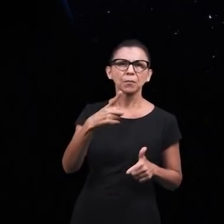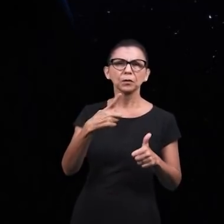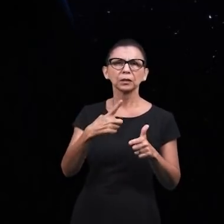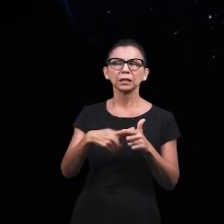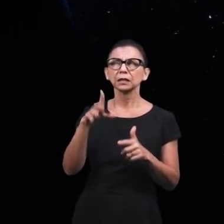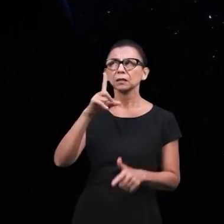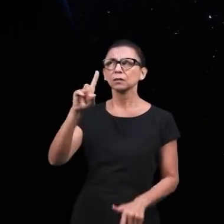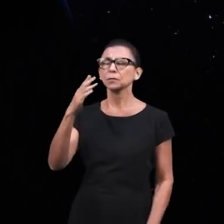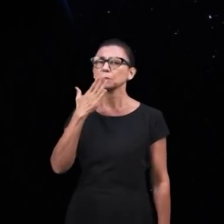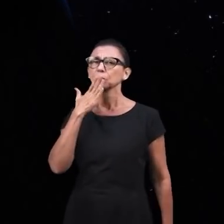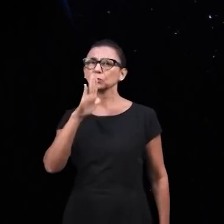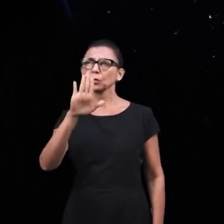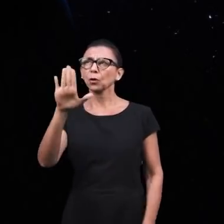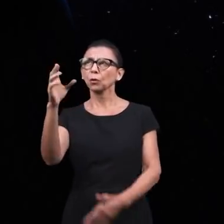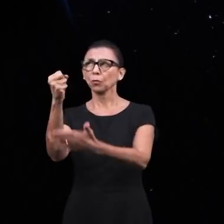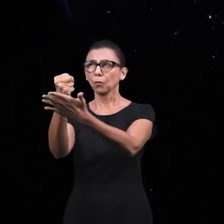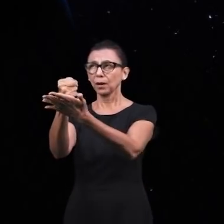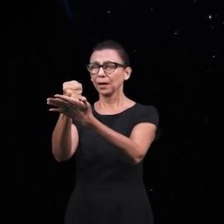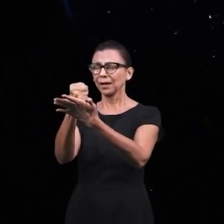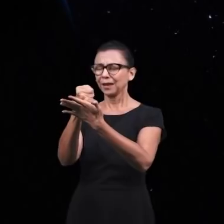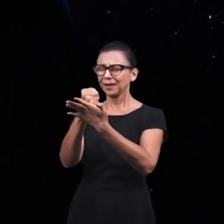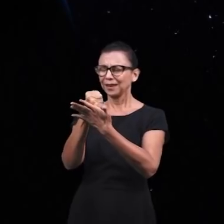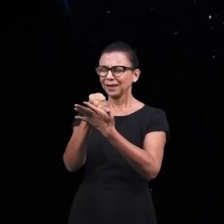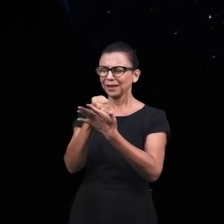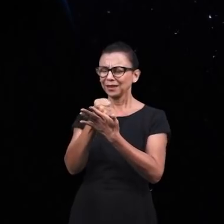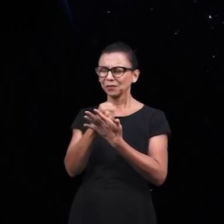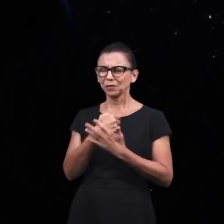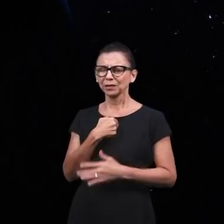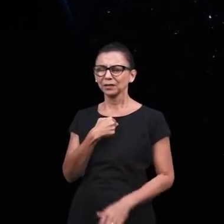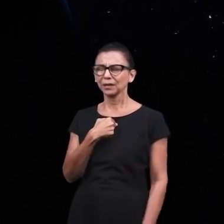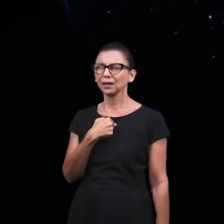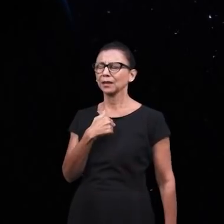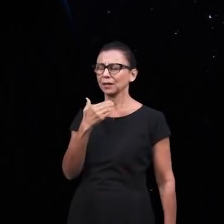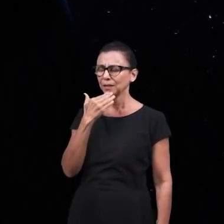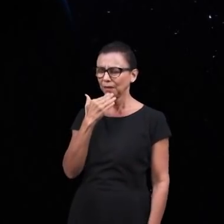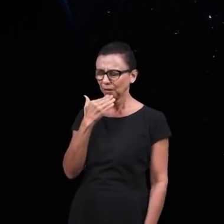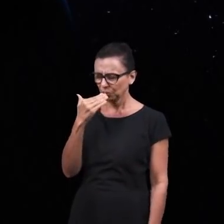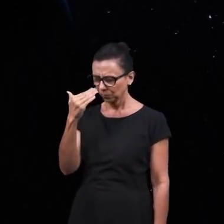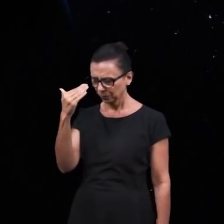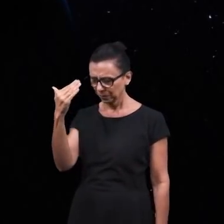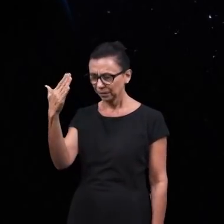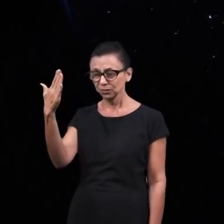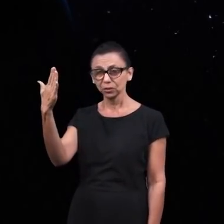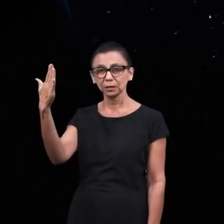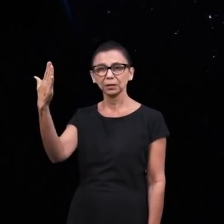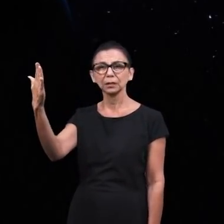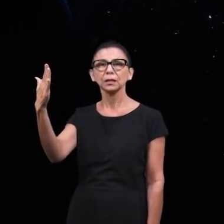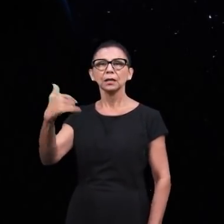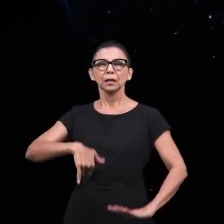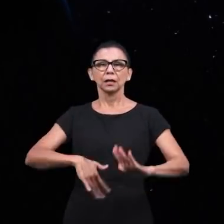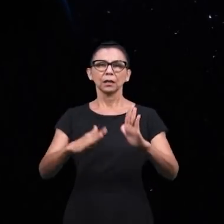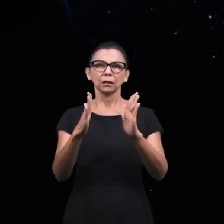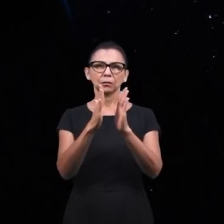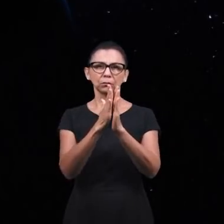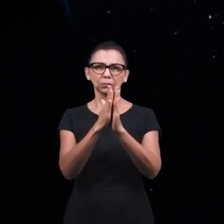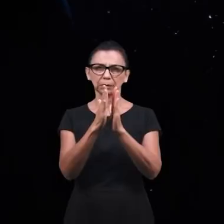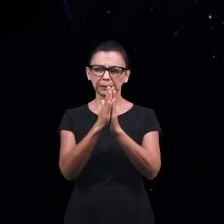Deus prometeu me socorrer quando eu